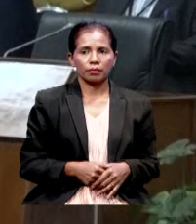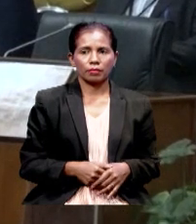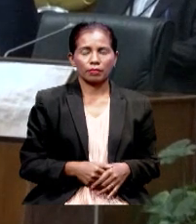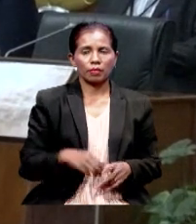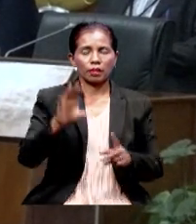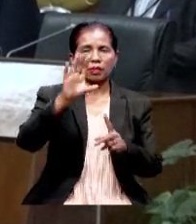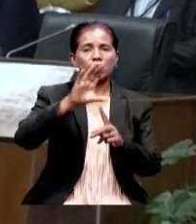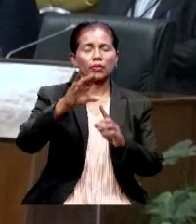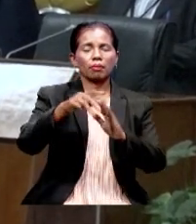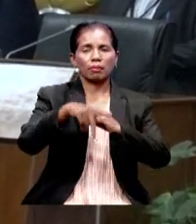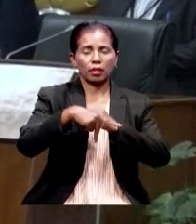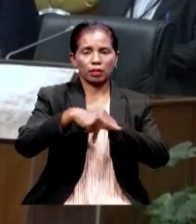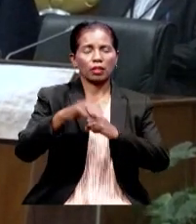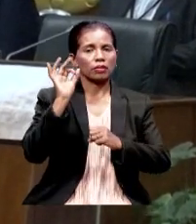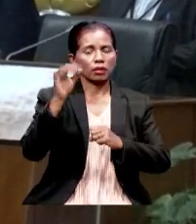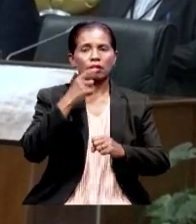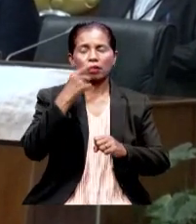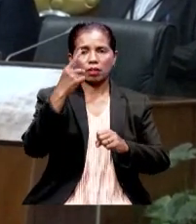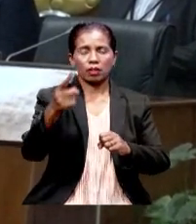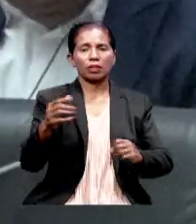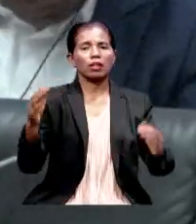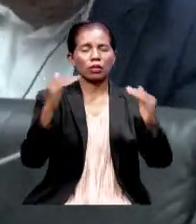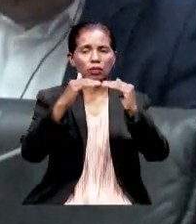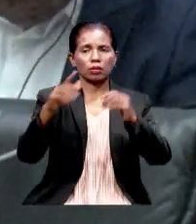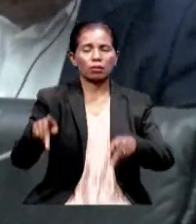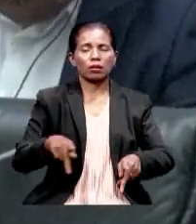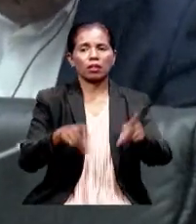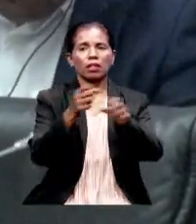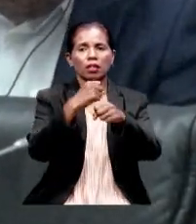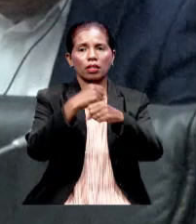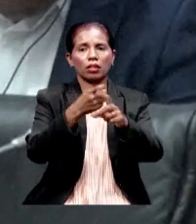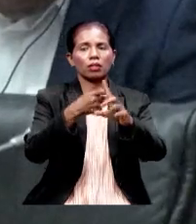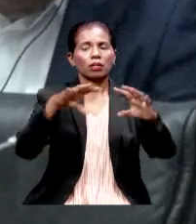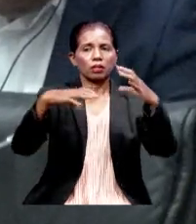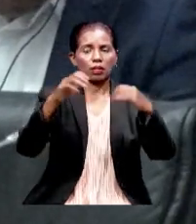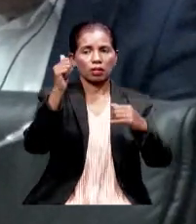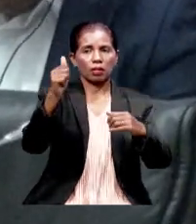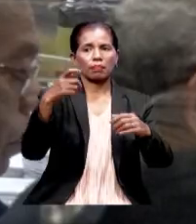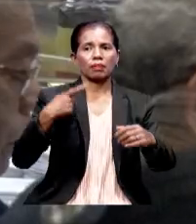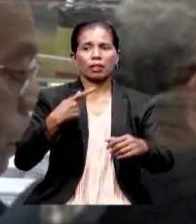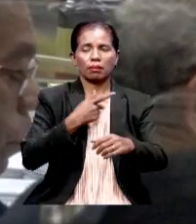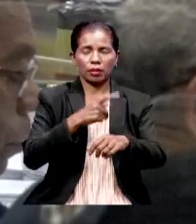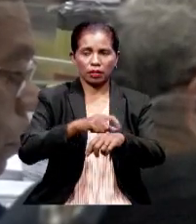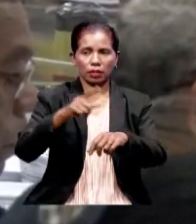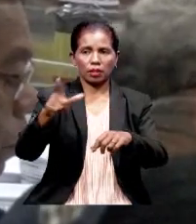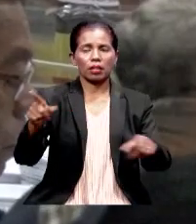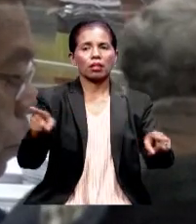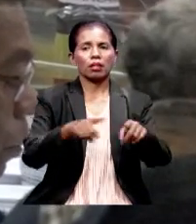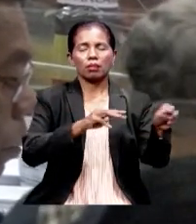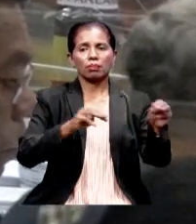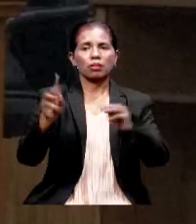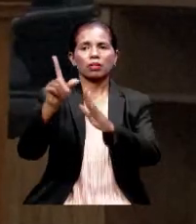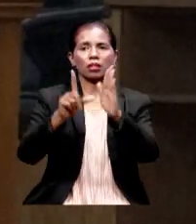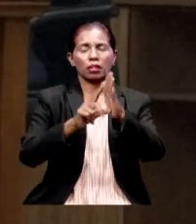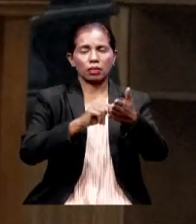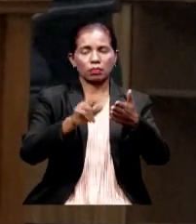Chefe bancada Fretolin Aniceto Guterres atetem e a audiência pública nebe realiza o seu comissão a Parlamento Nacional associa a alteração lei número